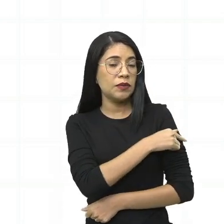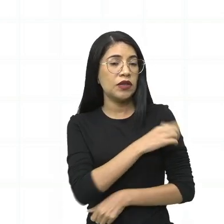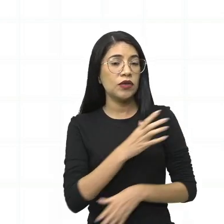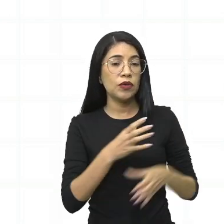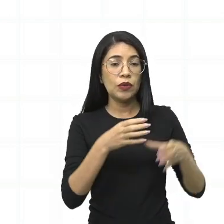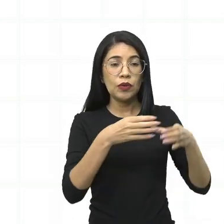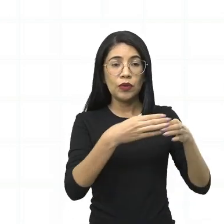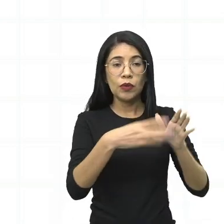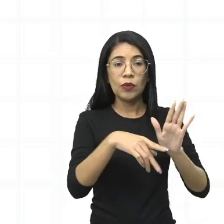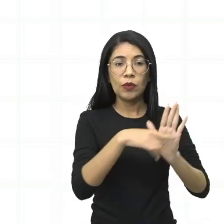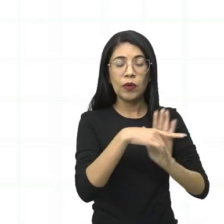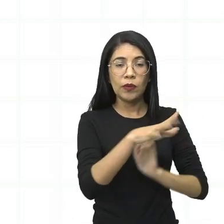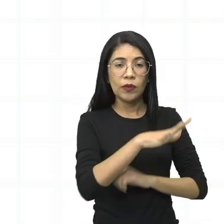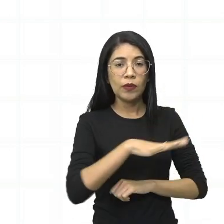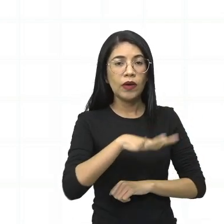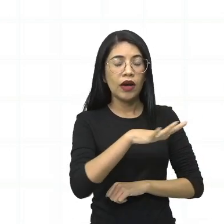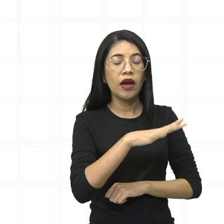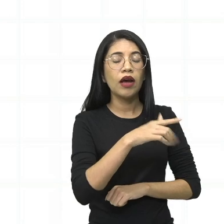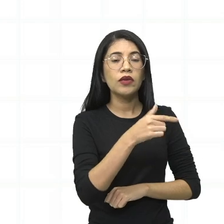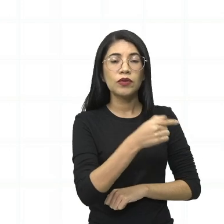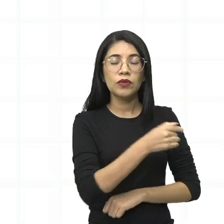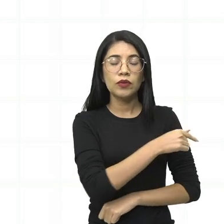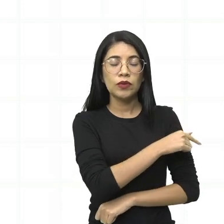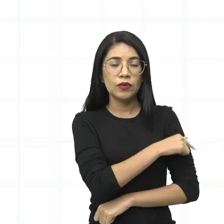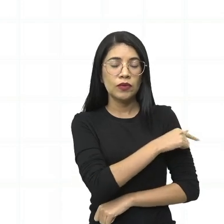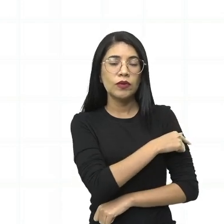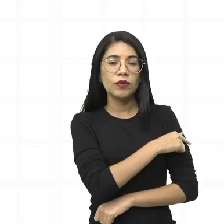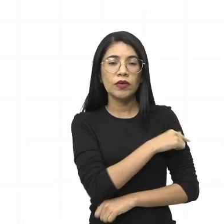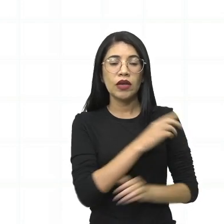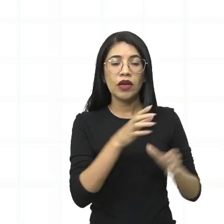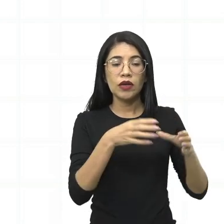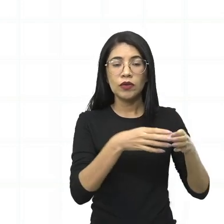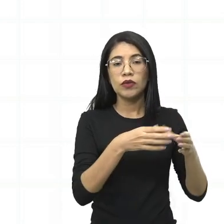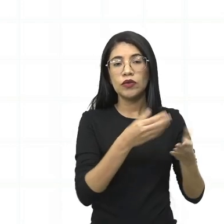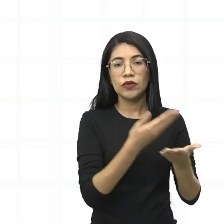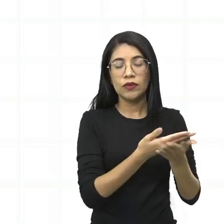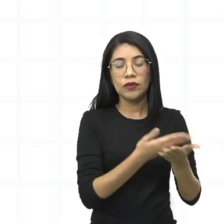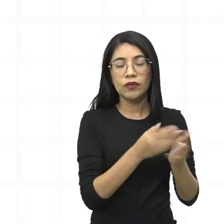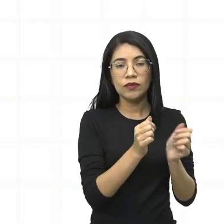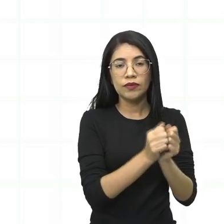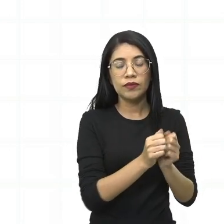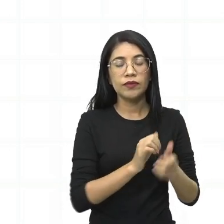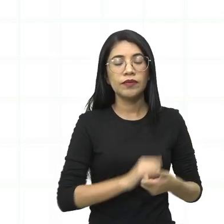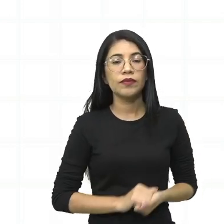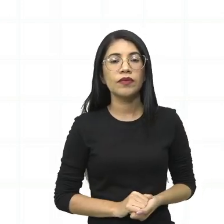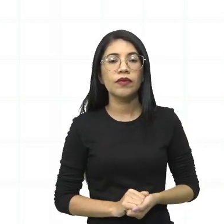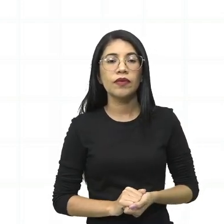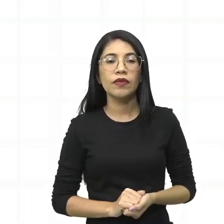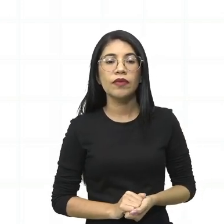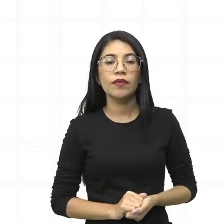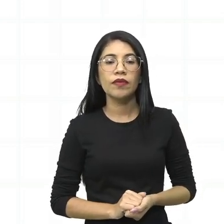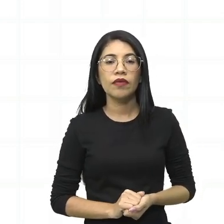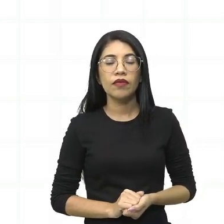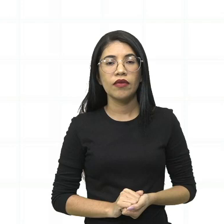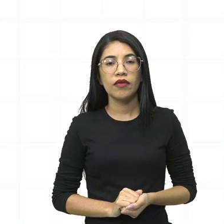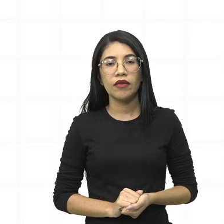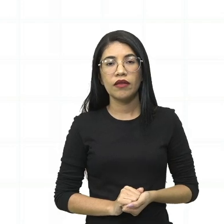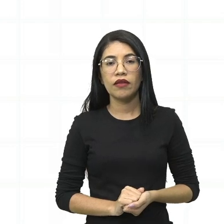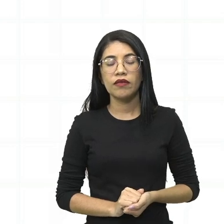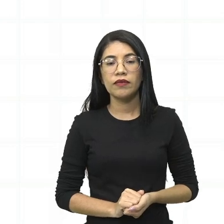uma turma de alunos do 7º ano, que é uma mesma classe. E aí eu tenho, então,